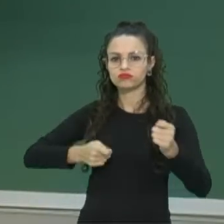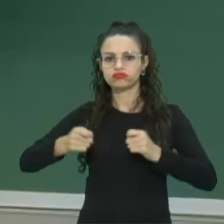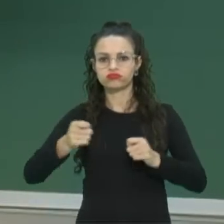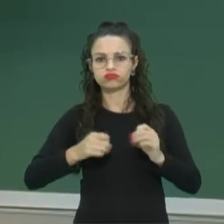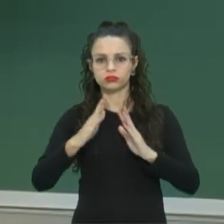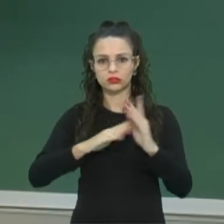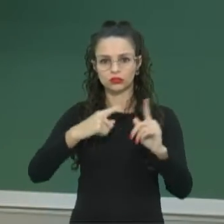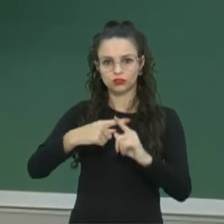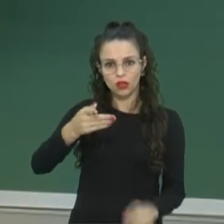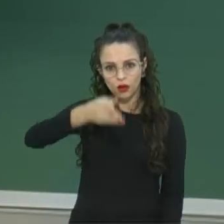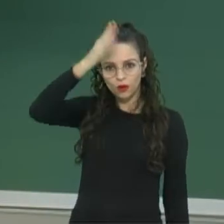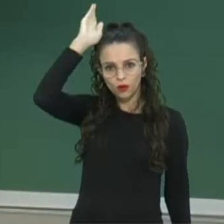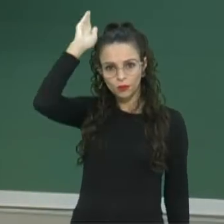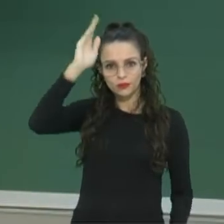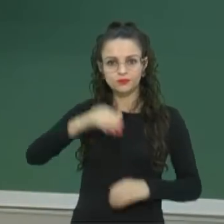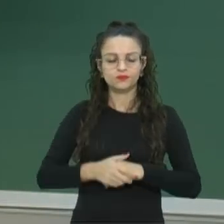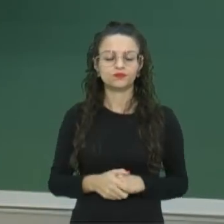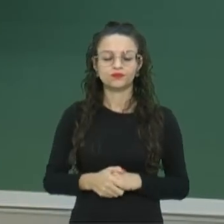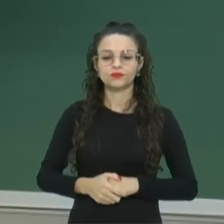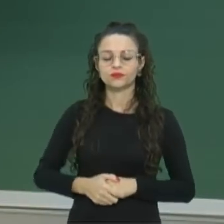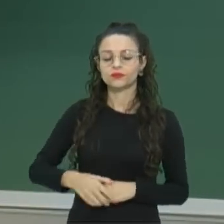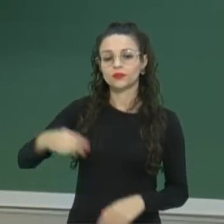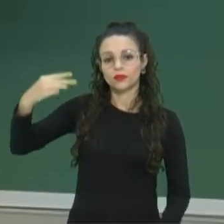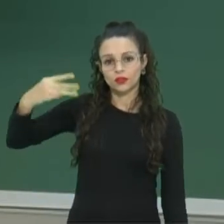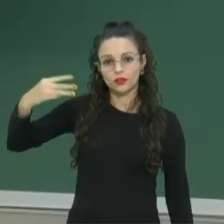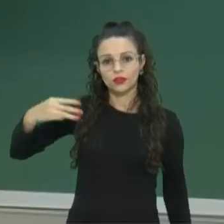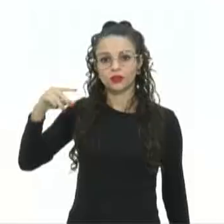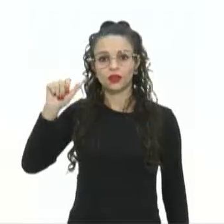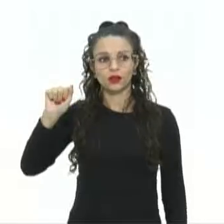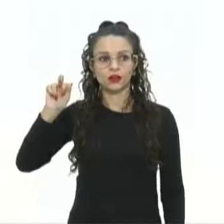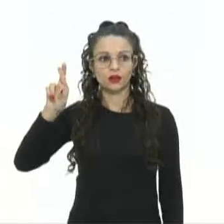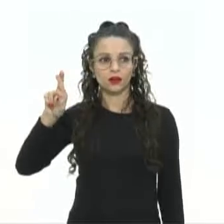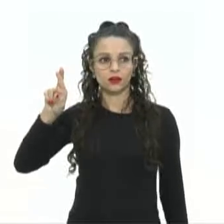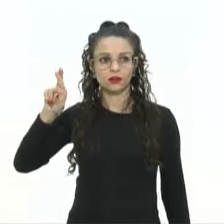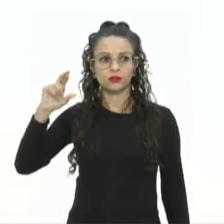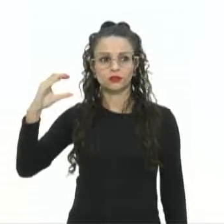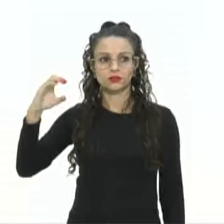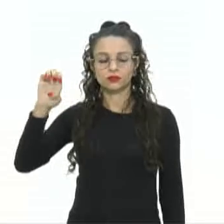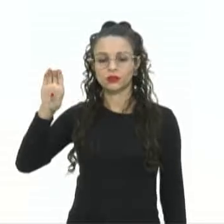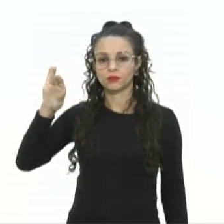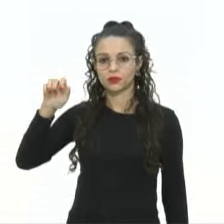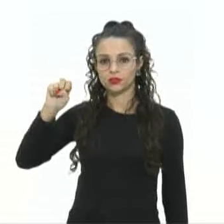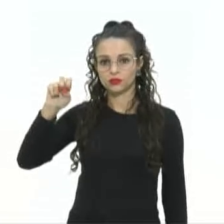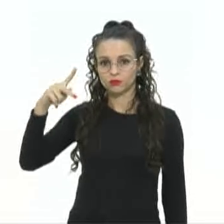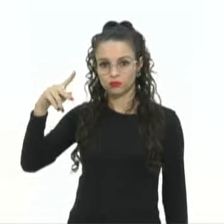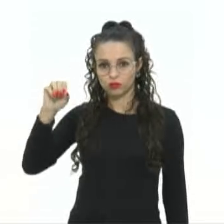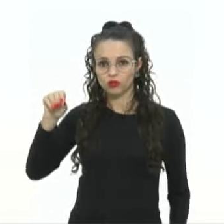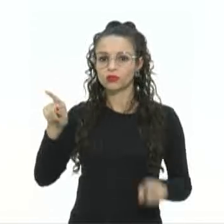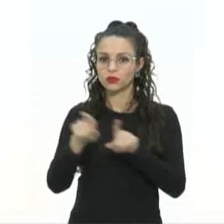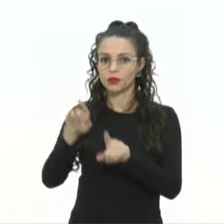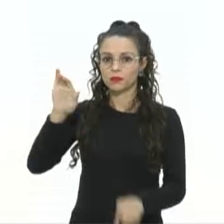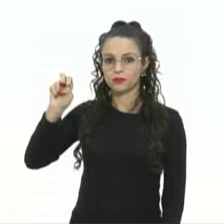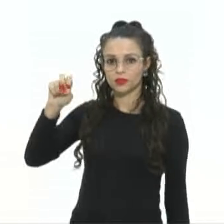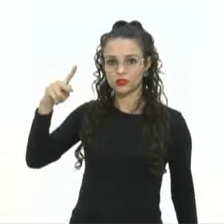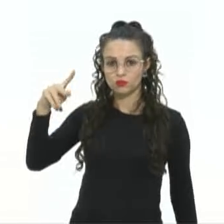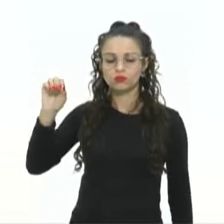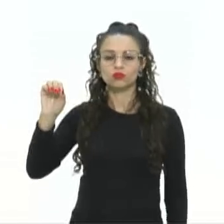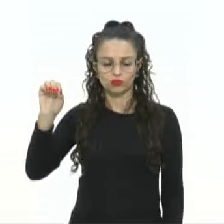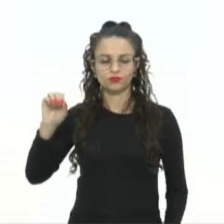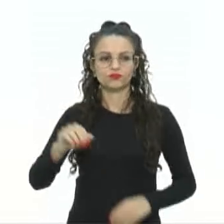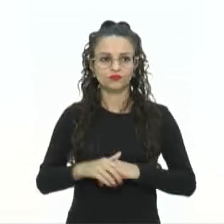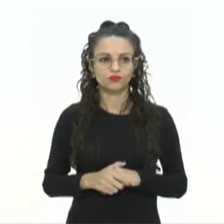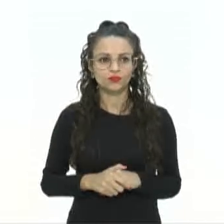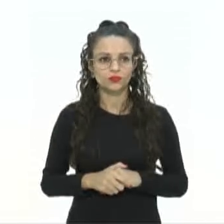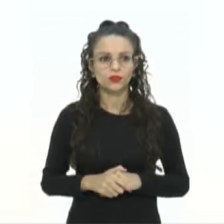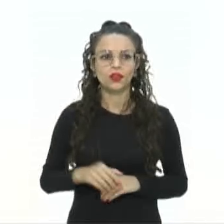Roma. Em terceiro lugar, seriam os arcebispos e bispos. Estão à frente das arquidioceses e dioceses